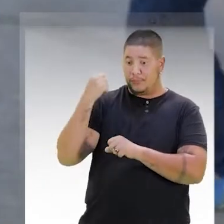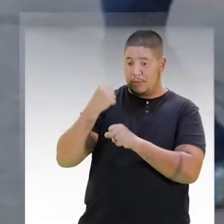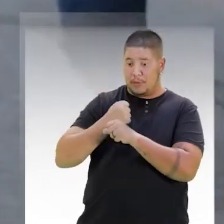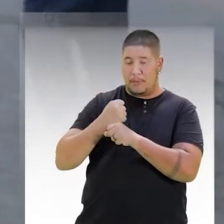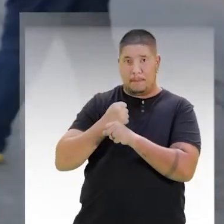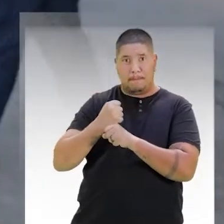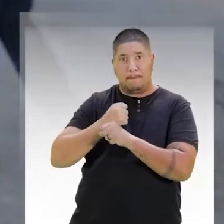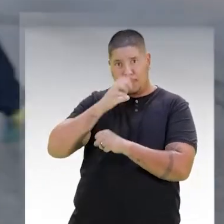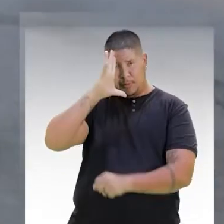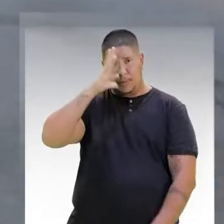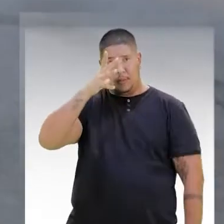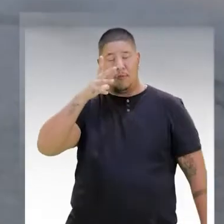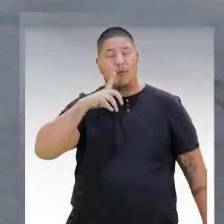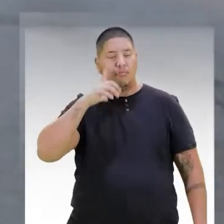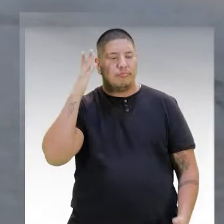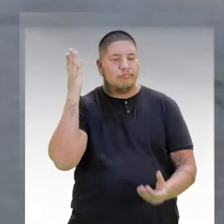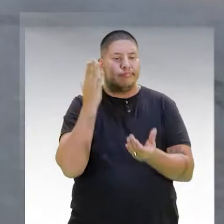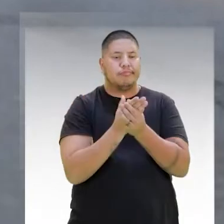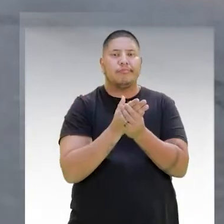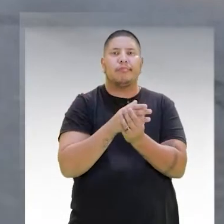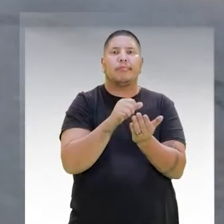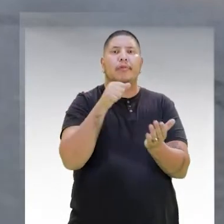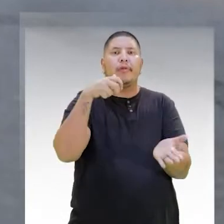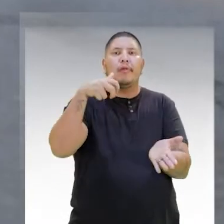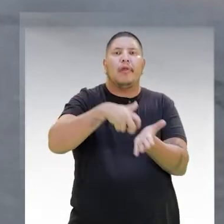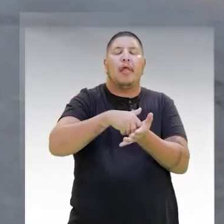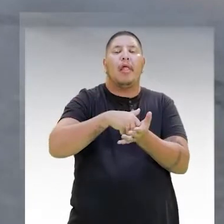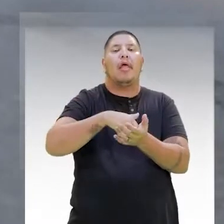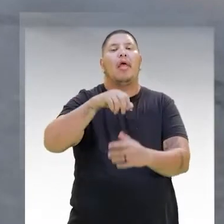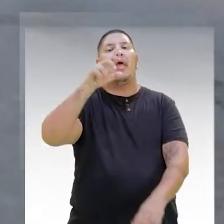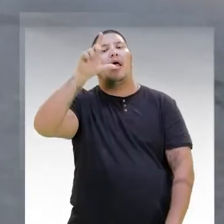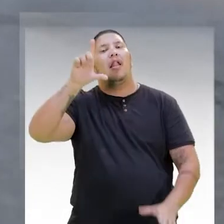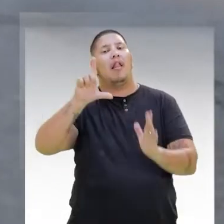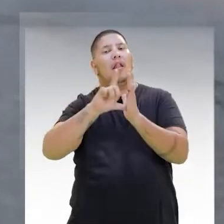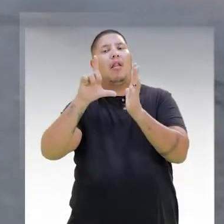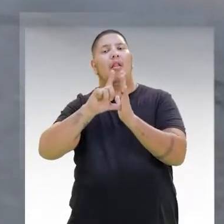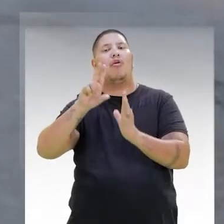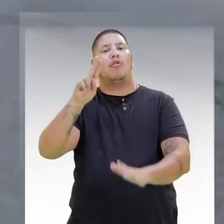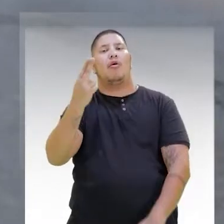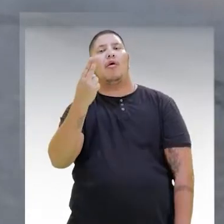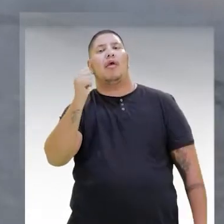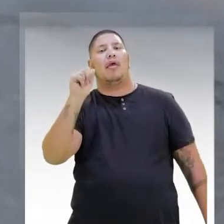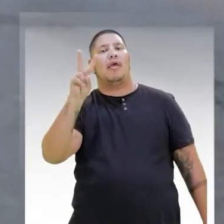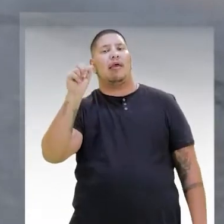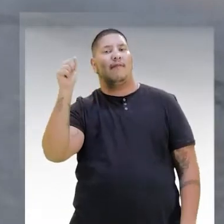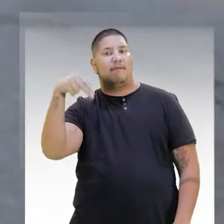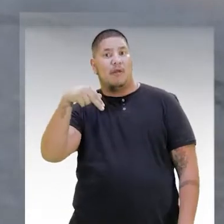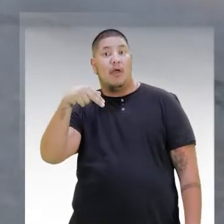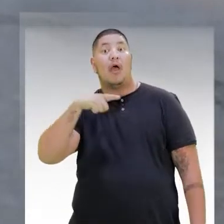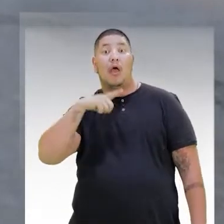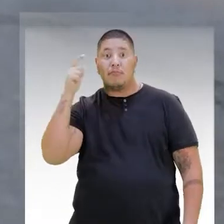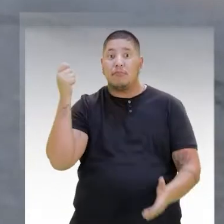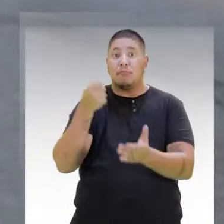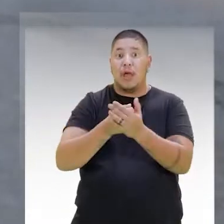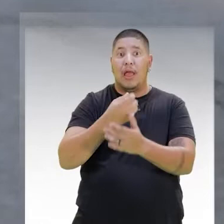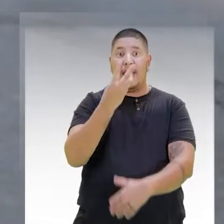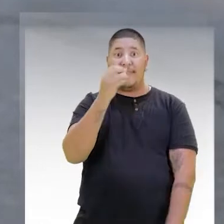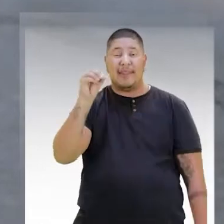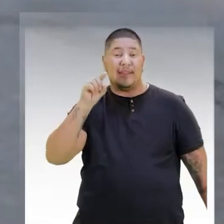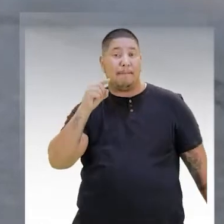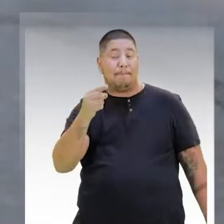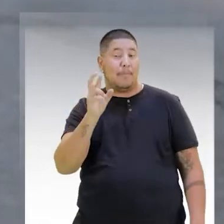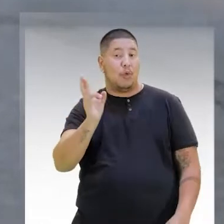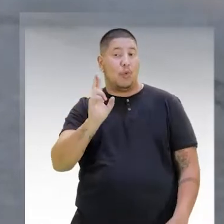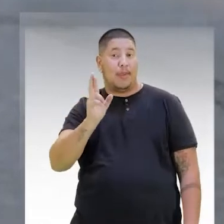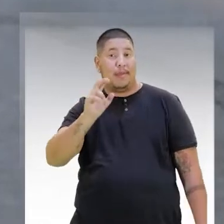2ª Região condenou a rede de lojas Avan a pagar uma indenização por dano moral de R$30 mil a uma